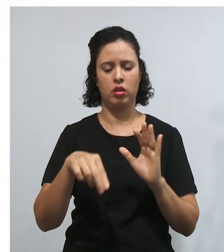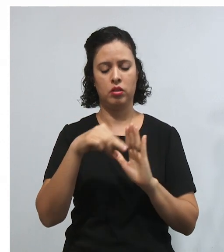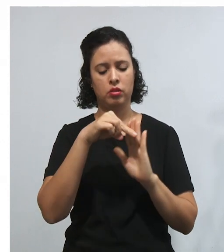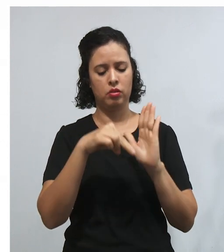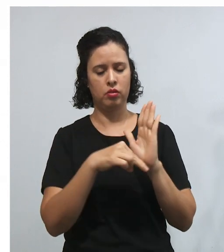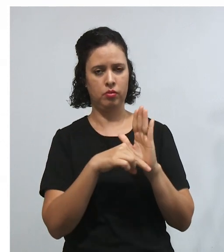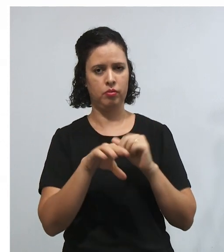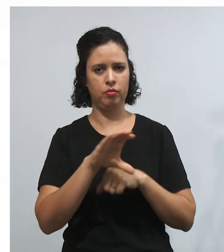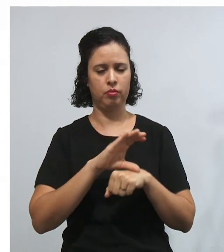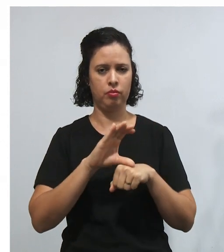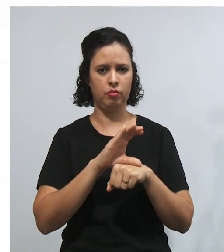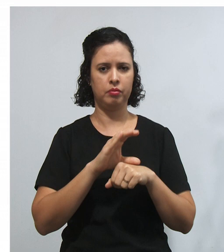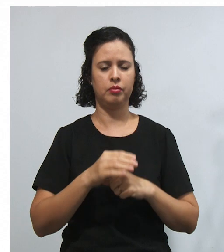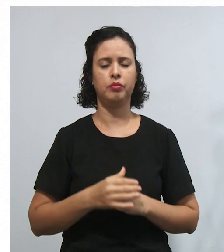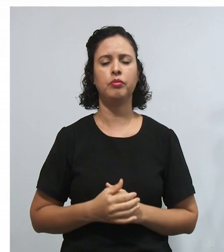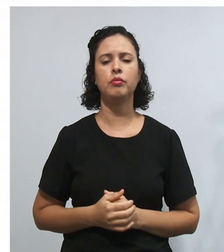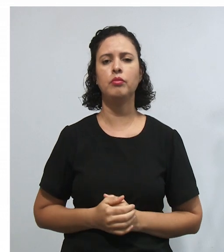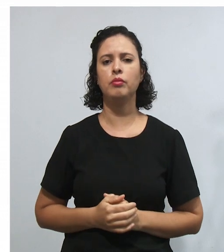Ou seja, se